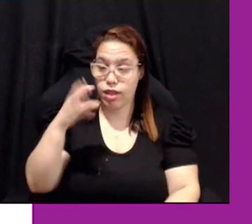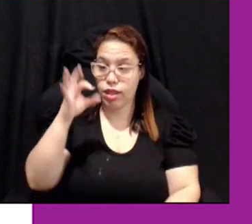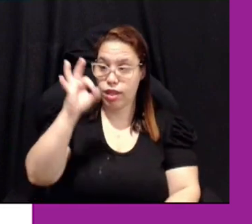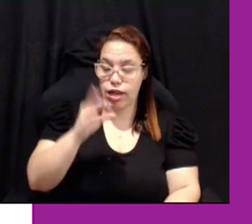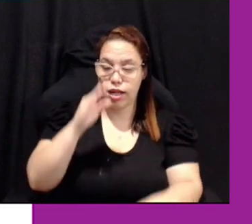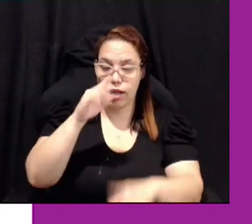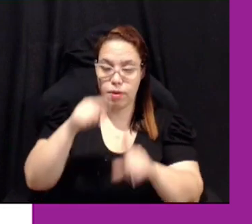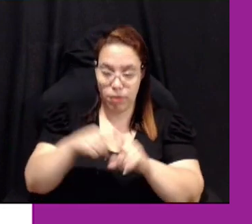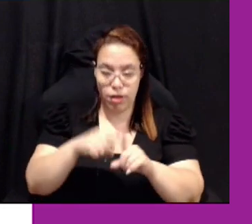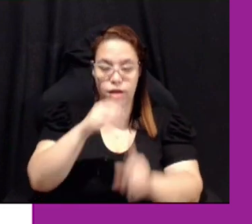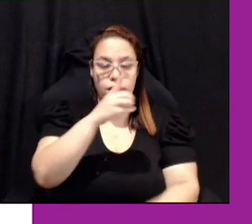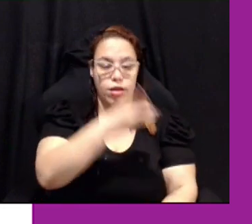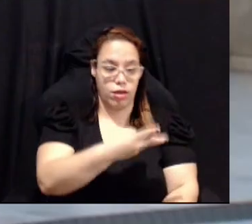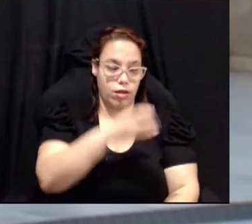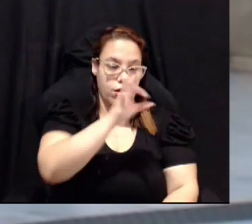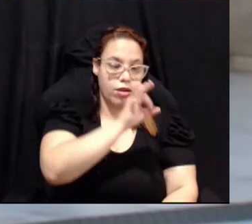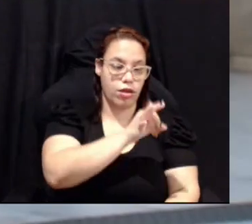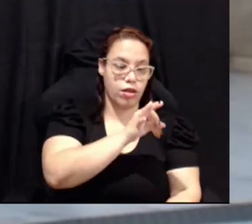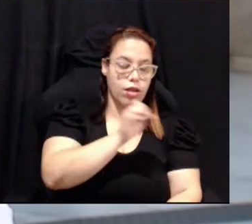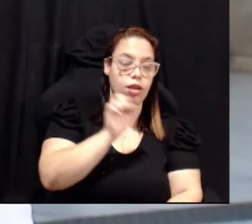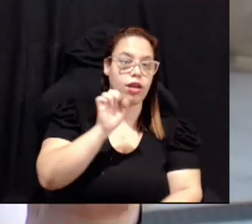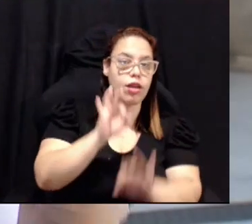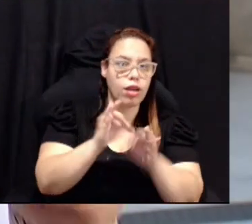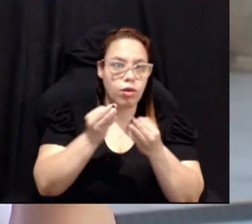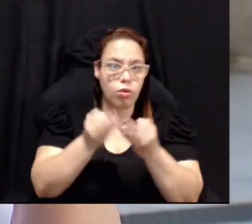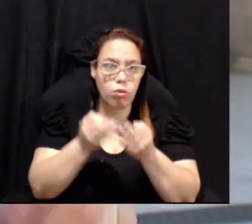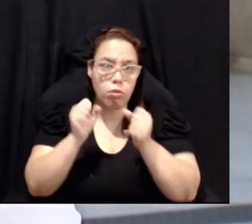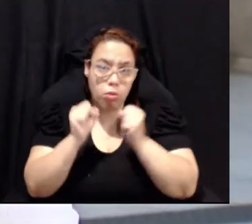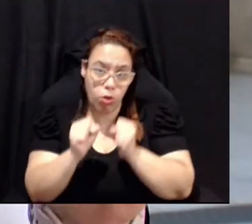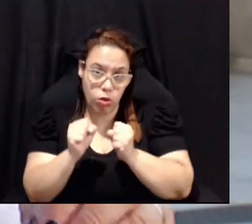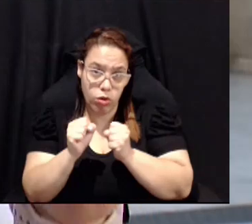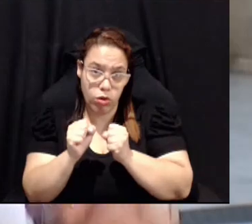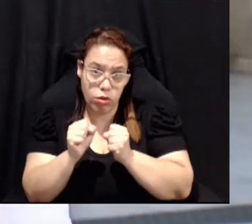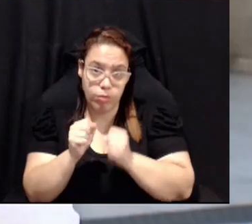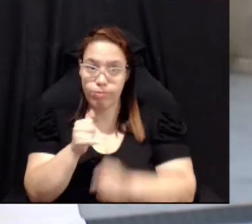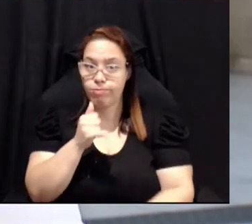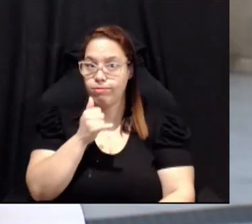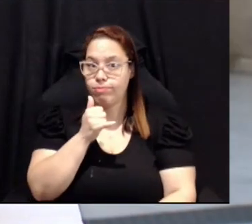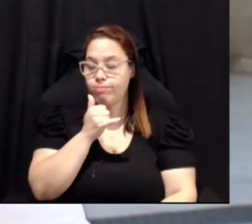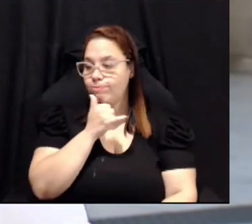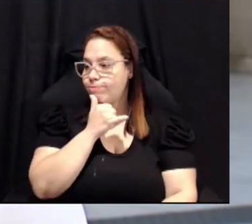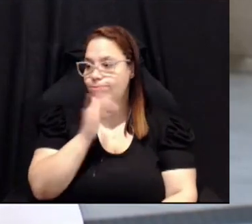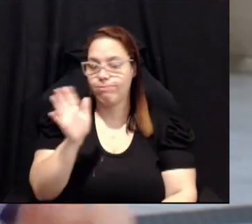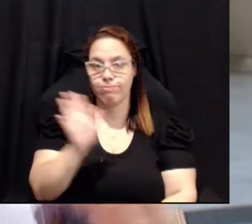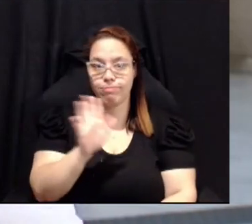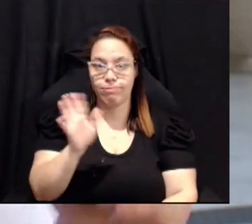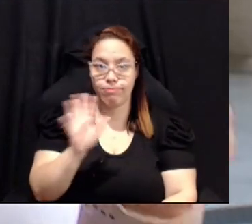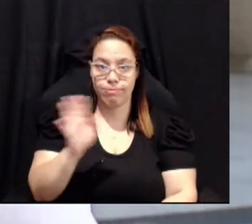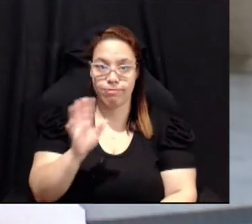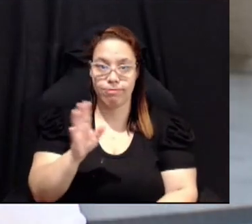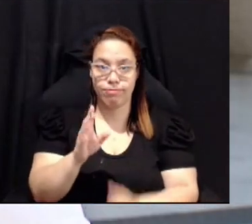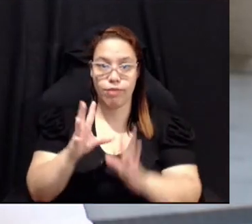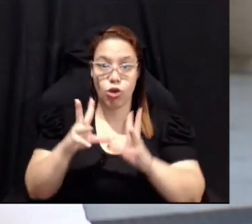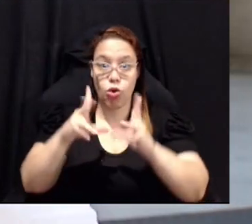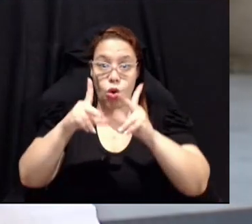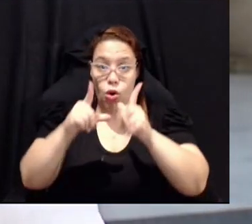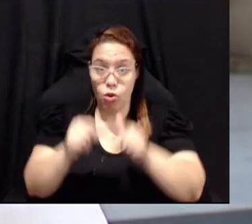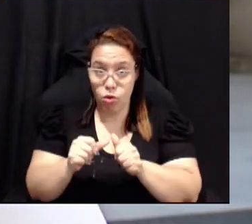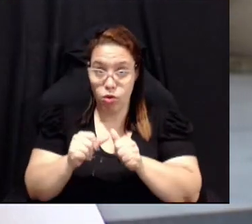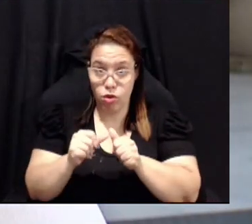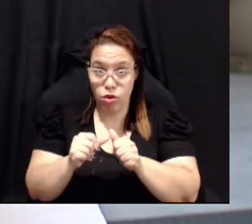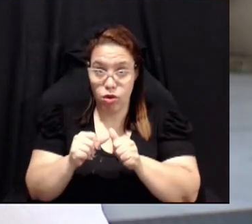a declaração simples pode fazer também? Infelizmente não, somente a declaração completa que aceita a